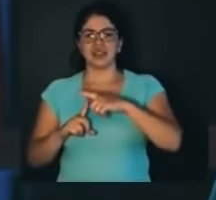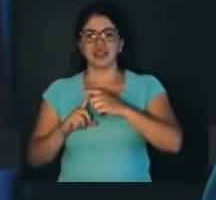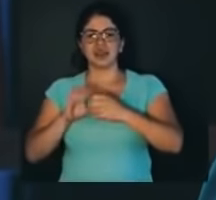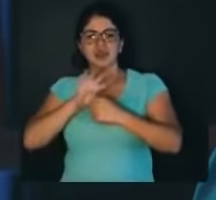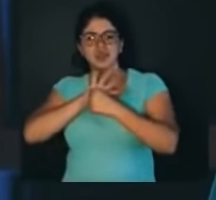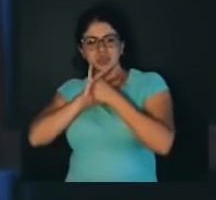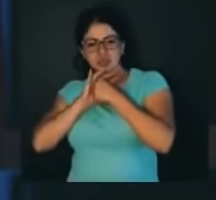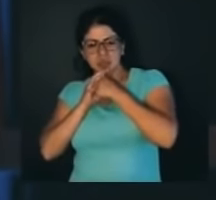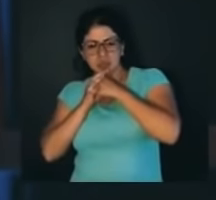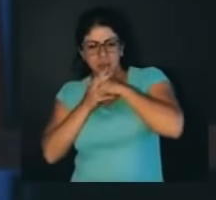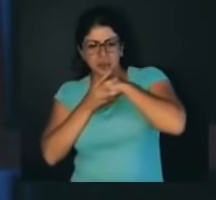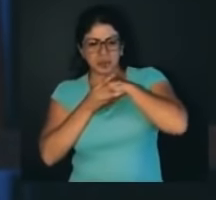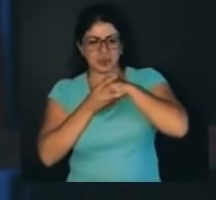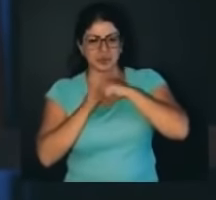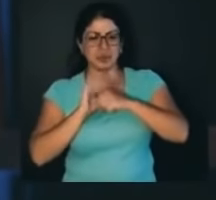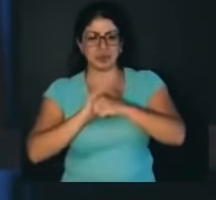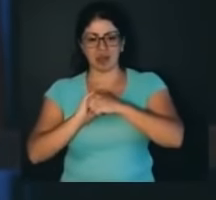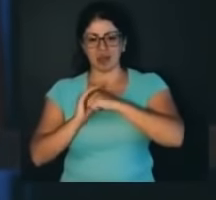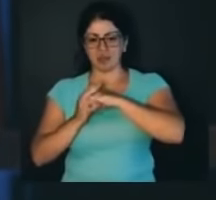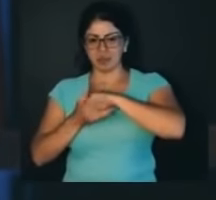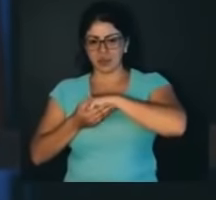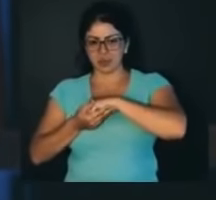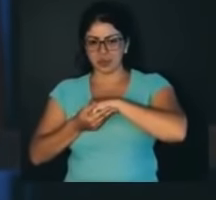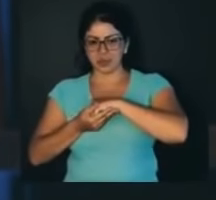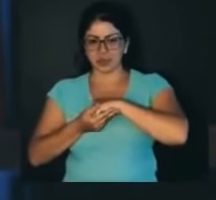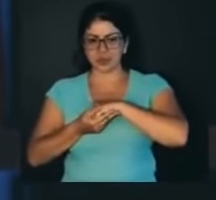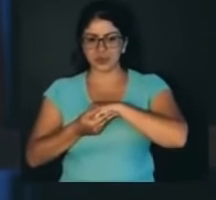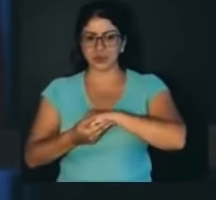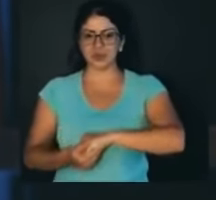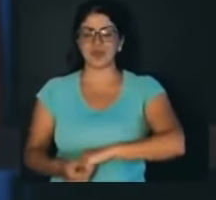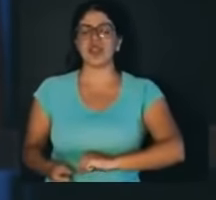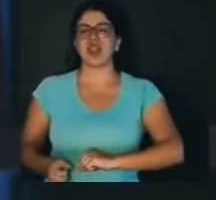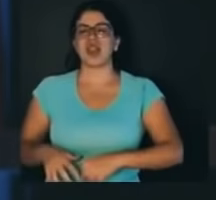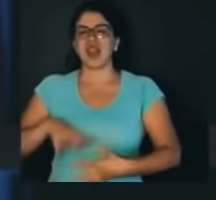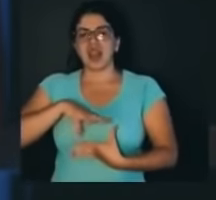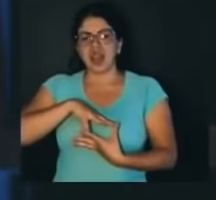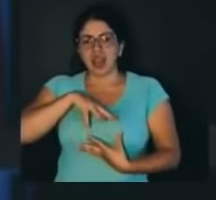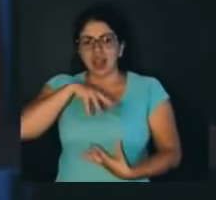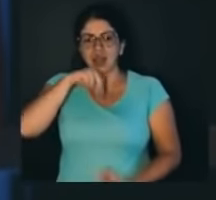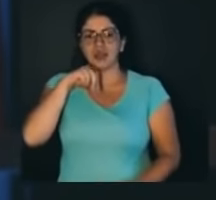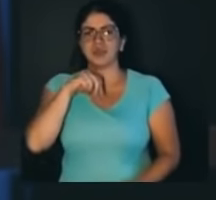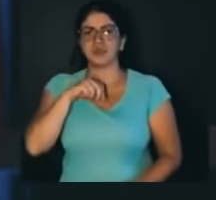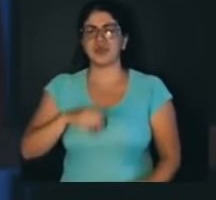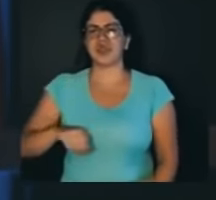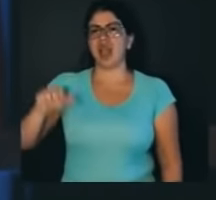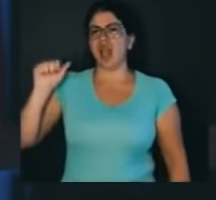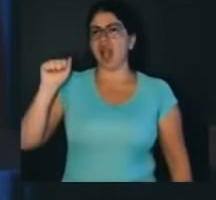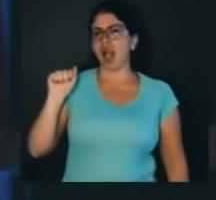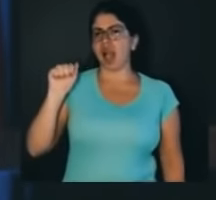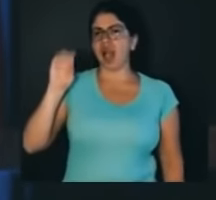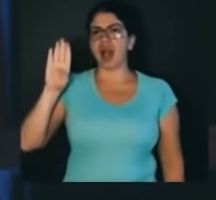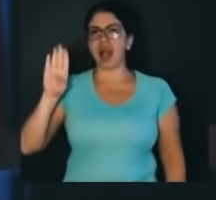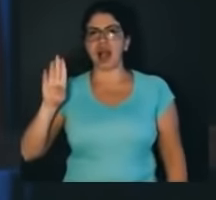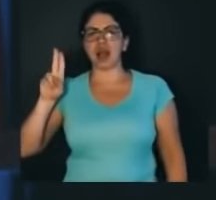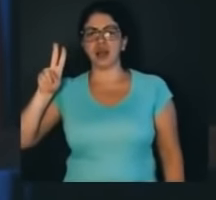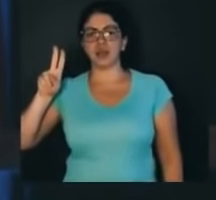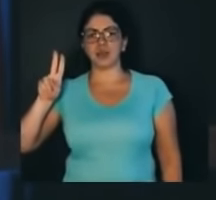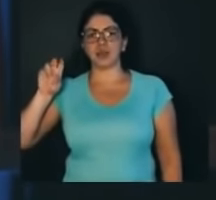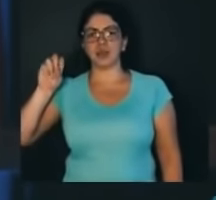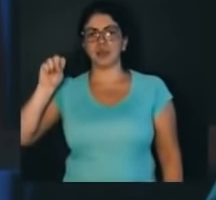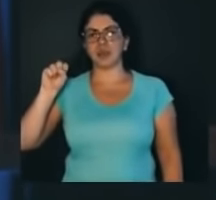não é inexistente no seio das nossas comunidades, no seio das nossas famílias, nos nossos trabalhos e